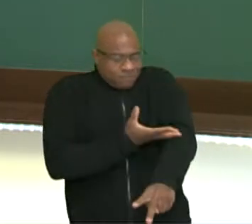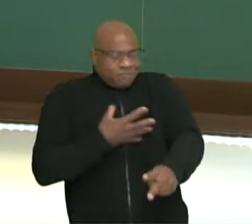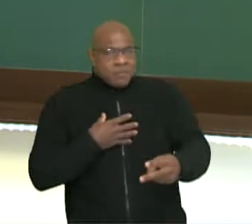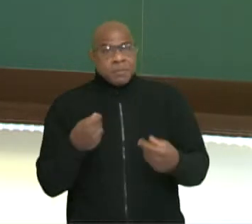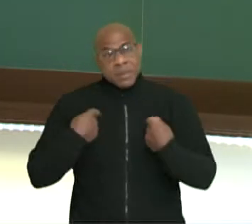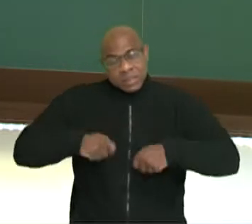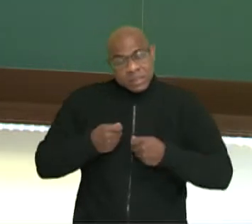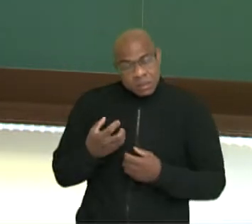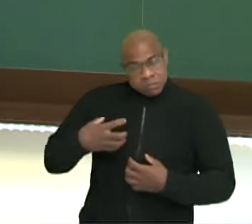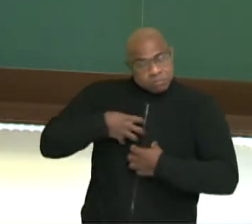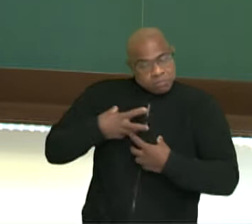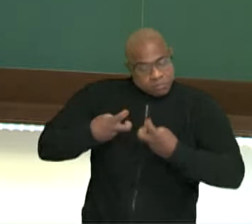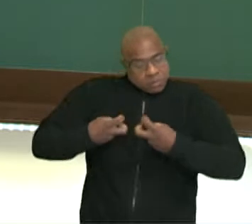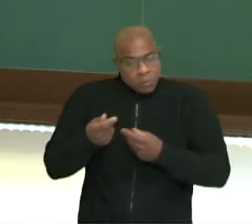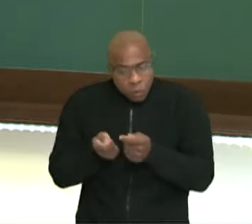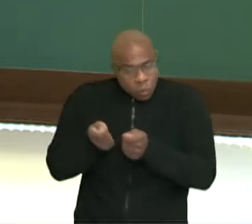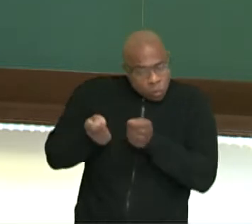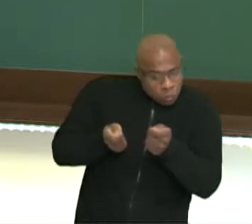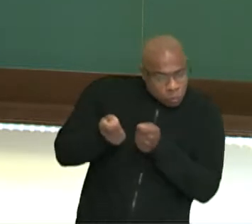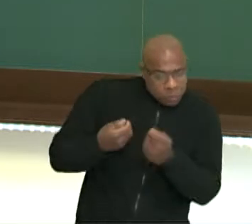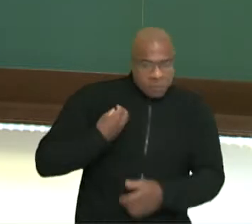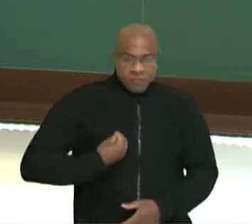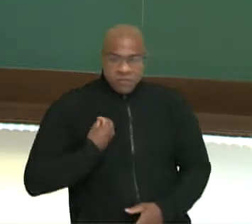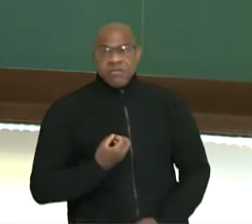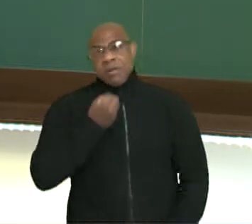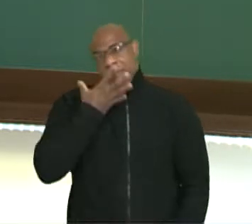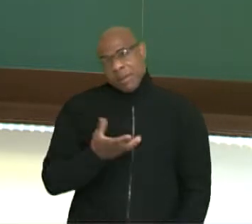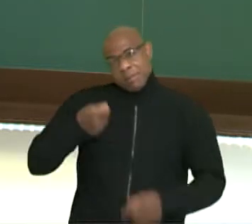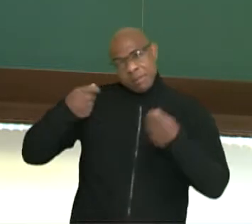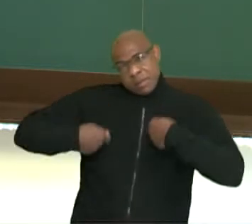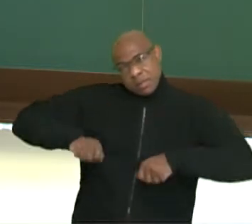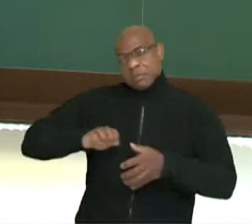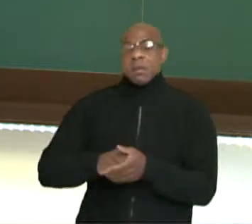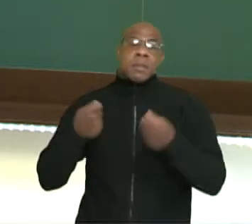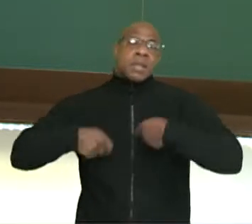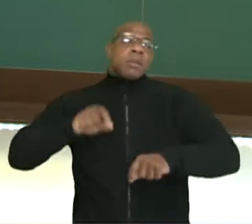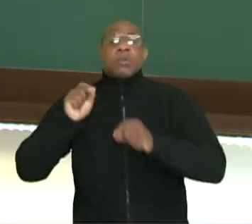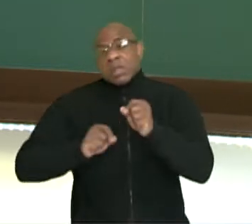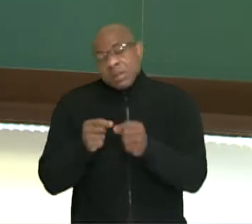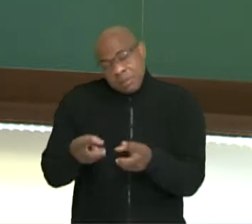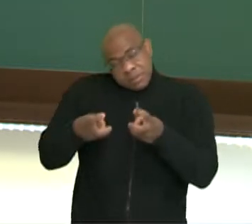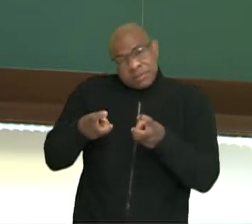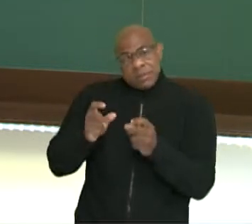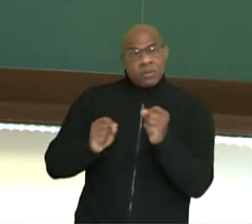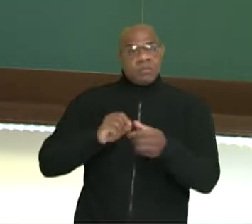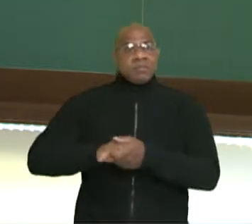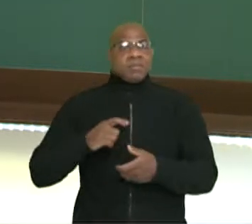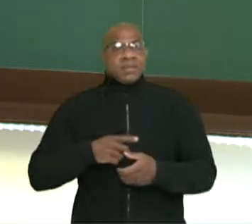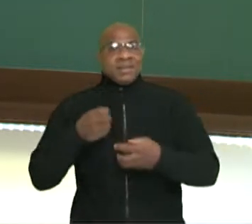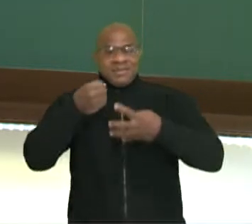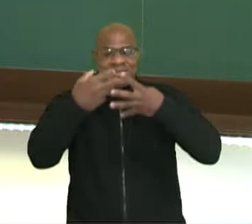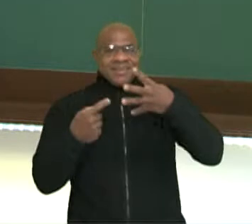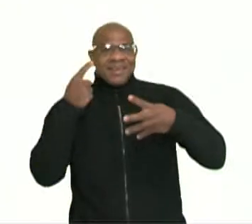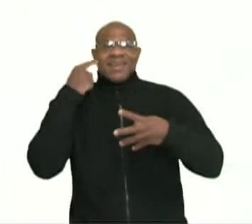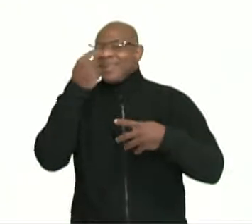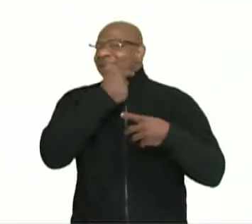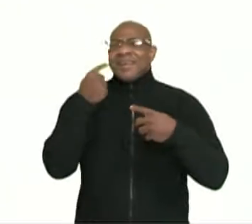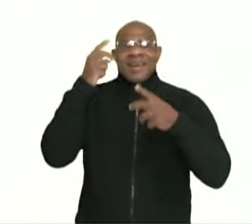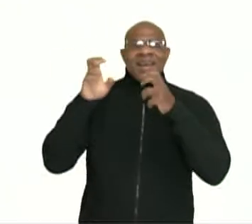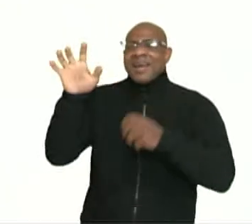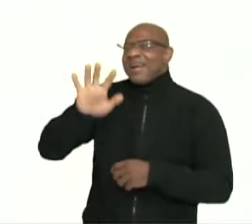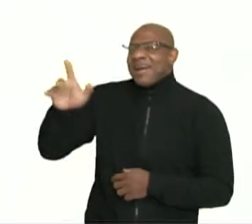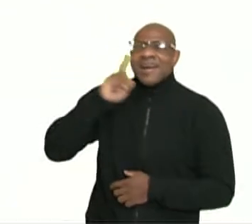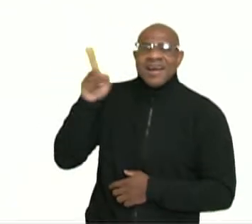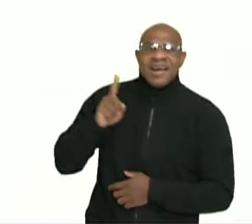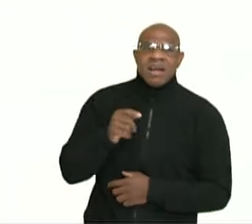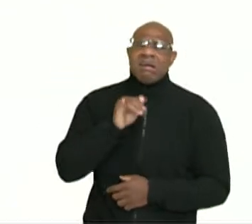controlar, para poder contornar, para poder viver bem. E nós precisamos identificar, olha aqui, ó, tem várias carinhas, ó. Feliz, triste,